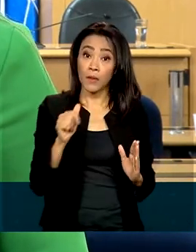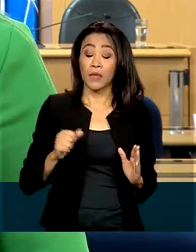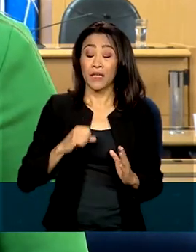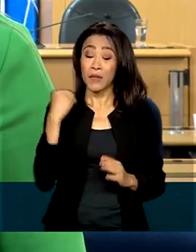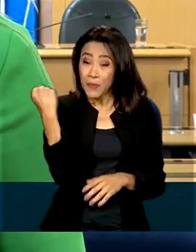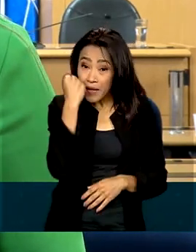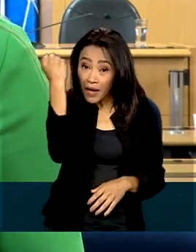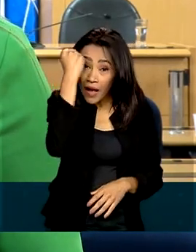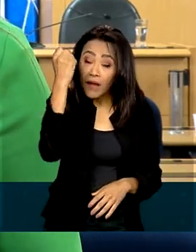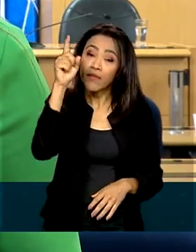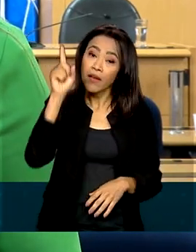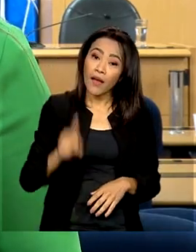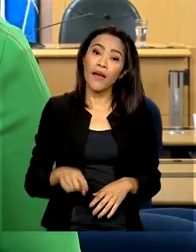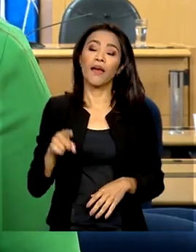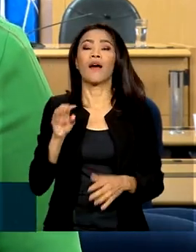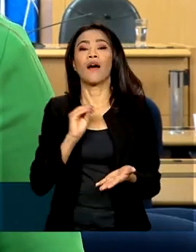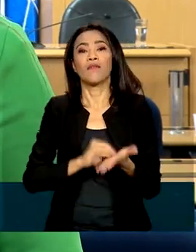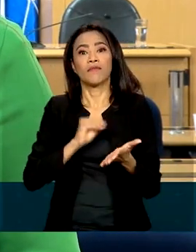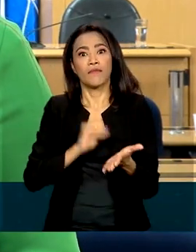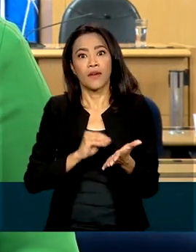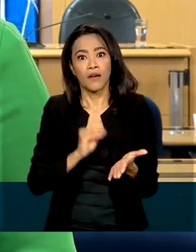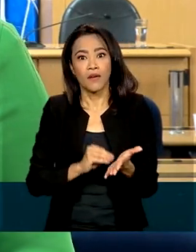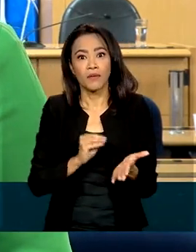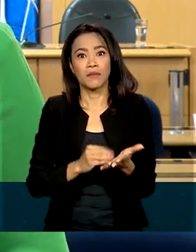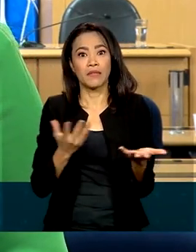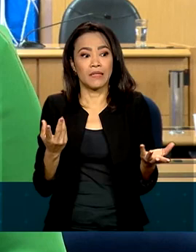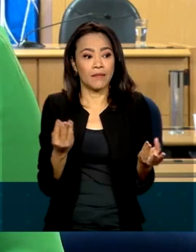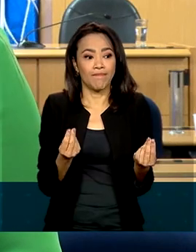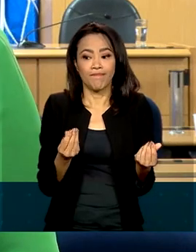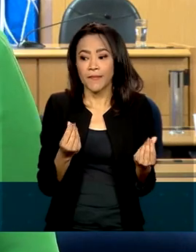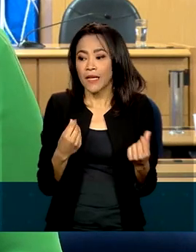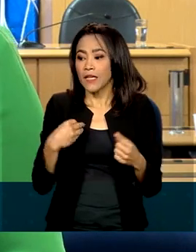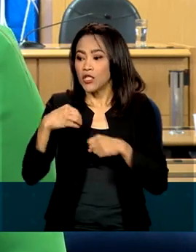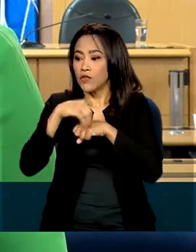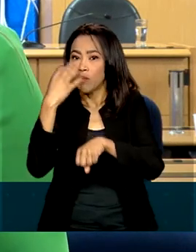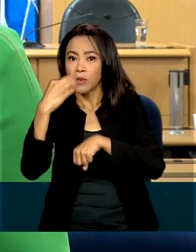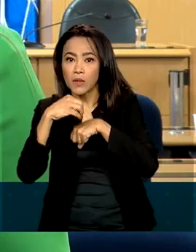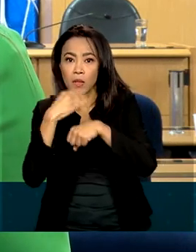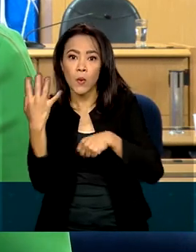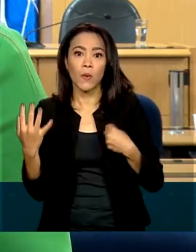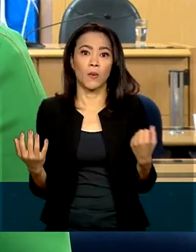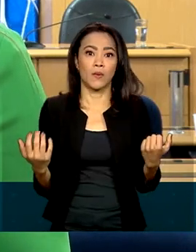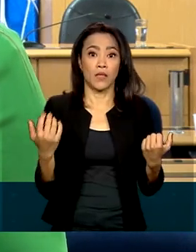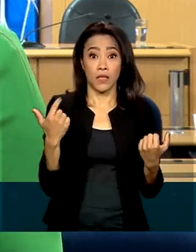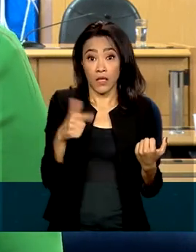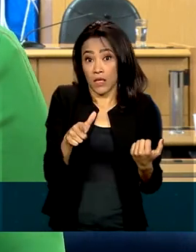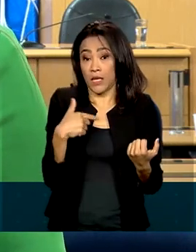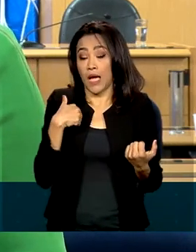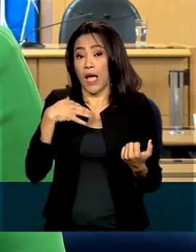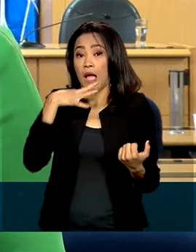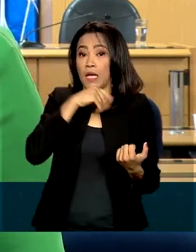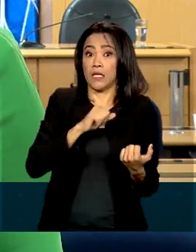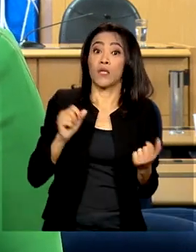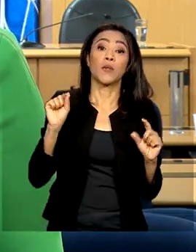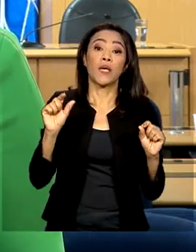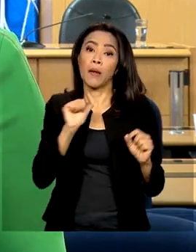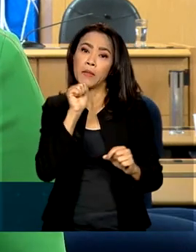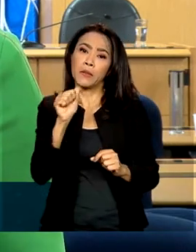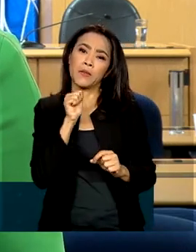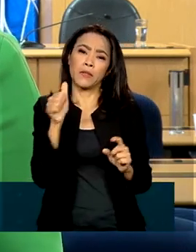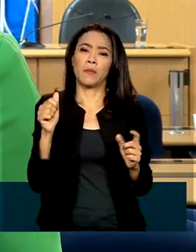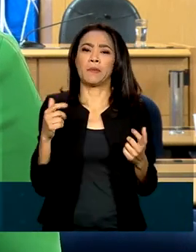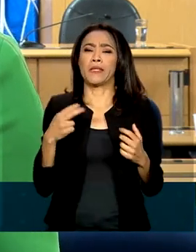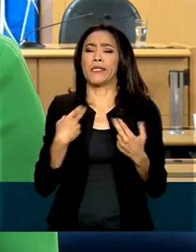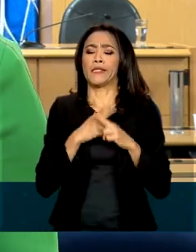é a precariedade menstrual além da desinformação provocada pela crença de que a menstruação Deve Ser